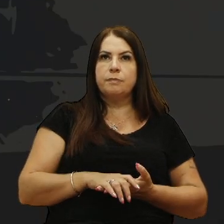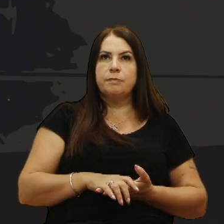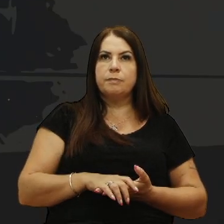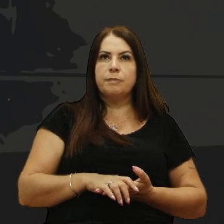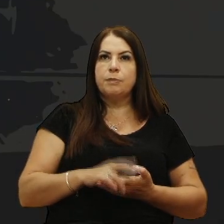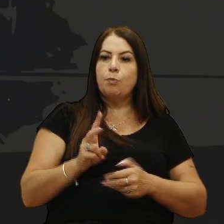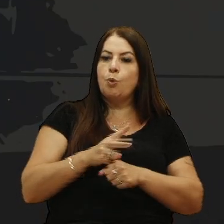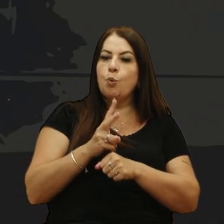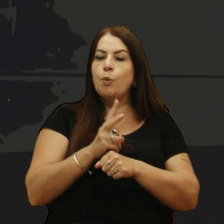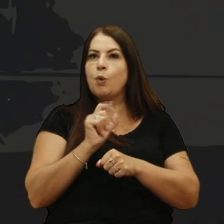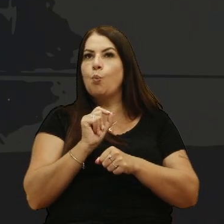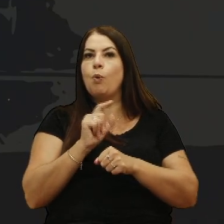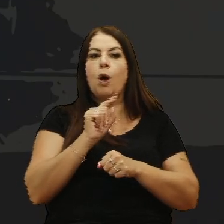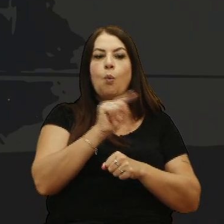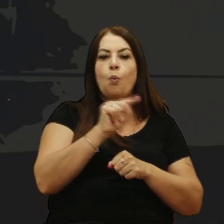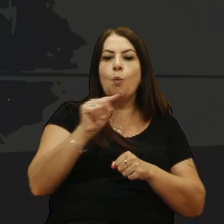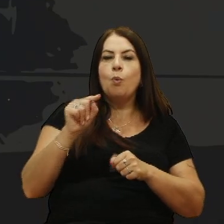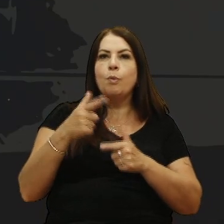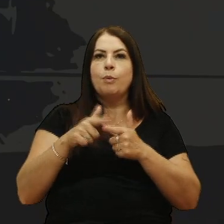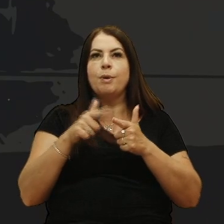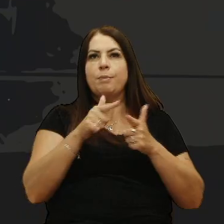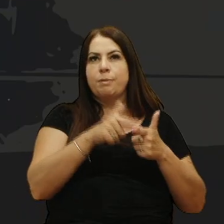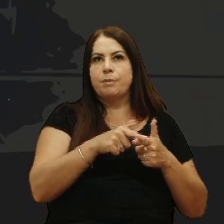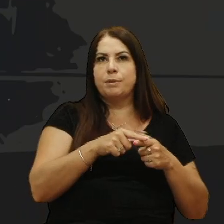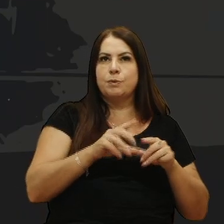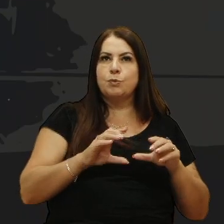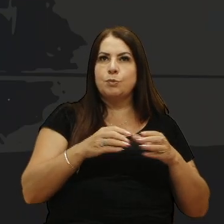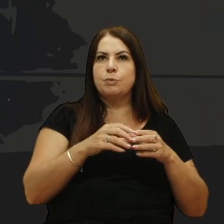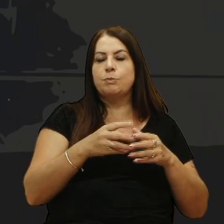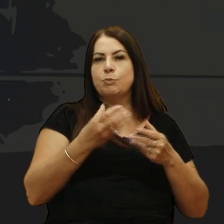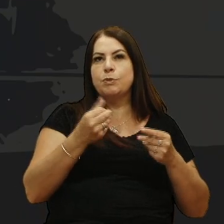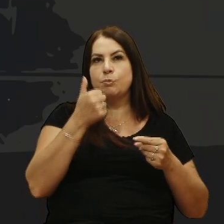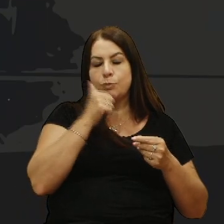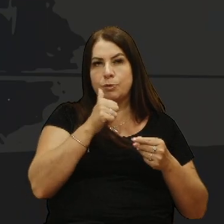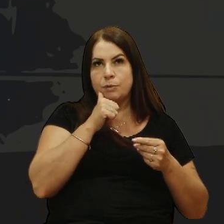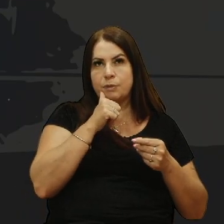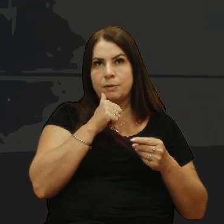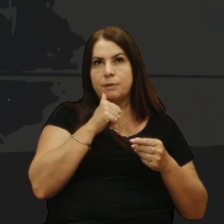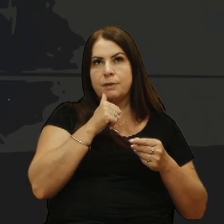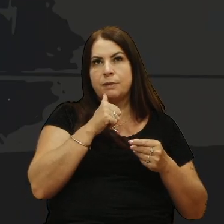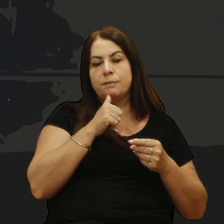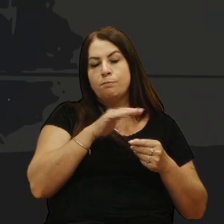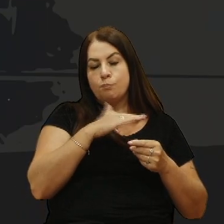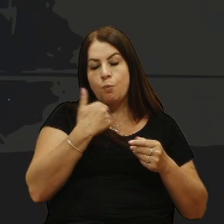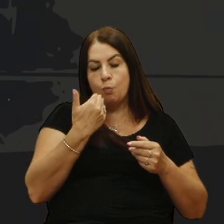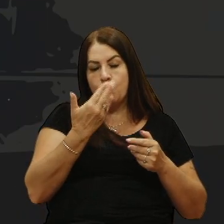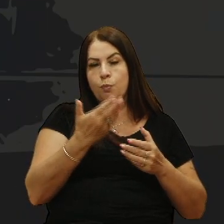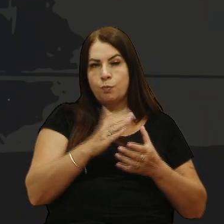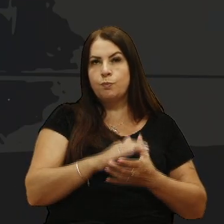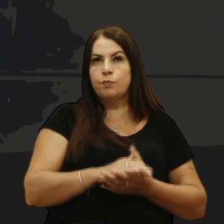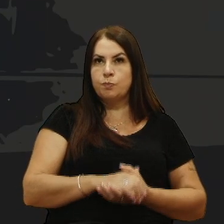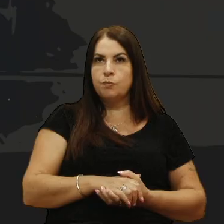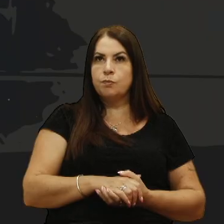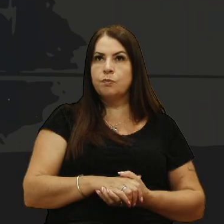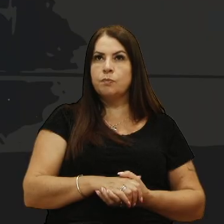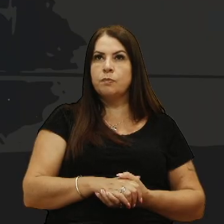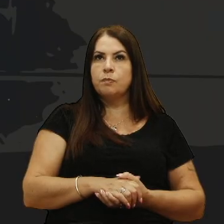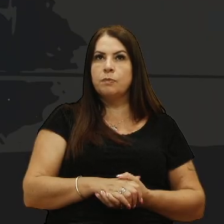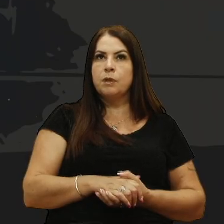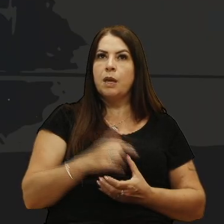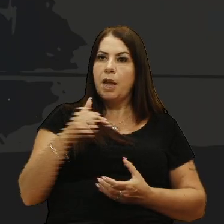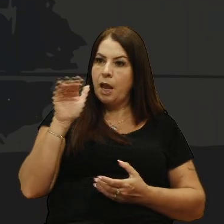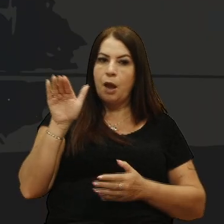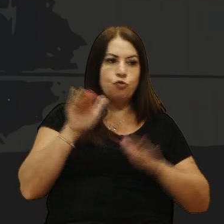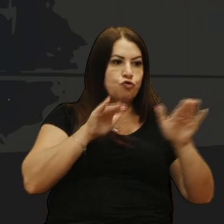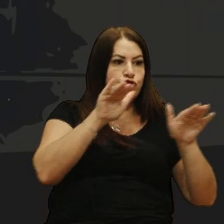procurar quais são hoje os buracos das nossas redes que fazem com que muitas mulheres percam, né, as suas vidas. Portanto, é um chamado